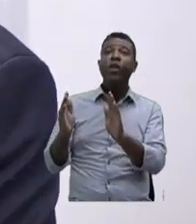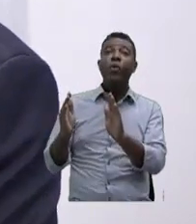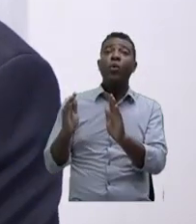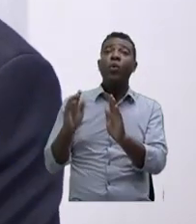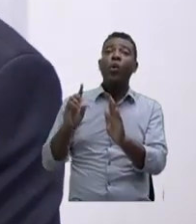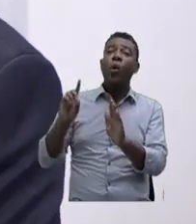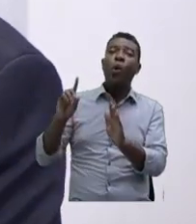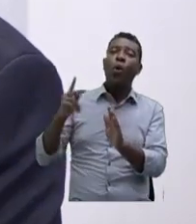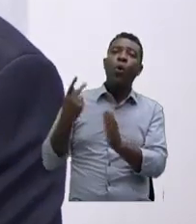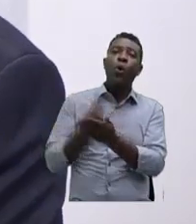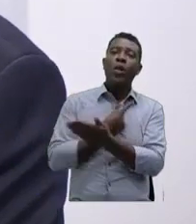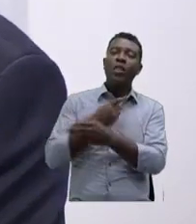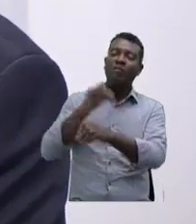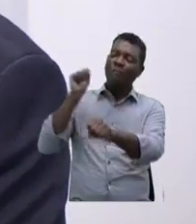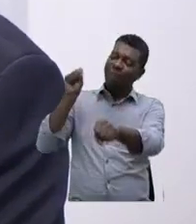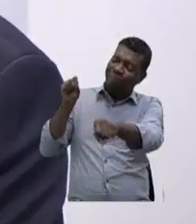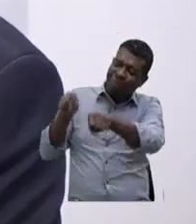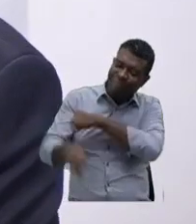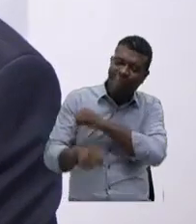turismo, que foi